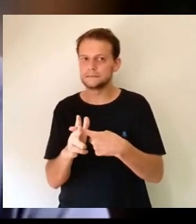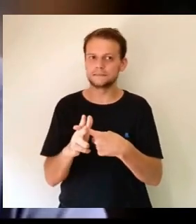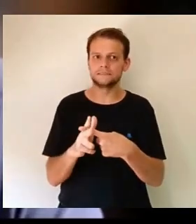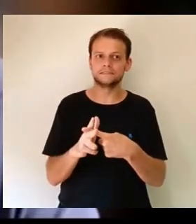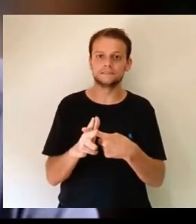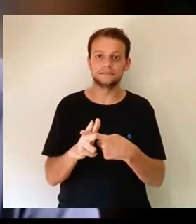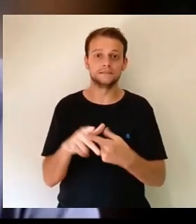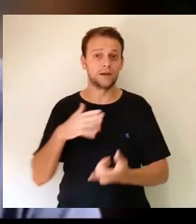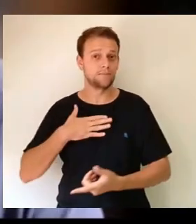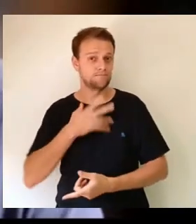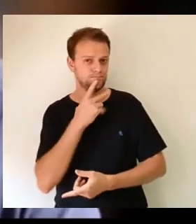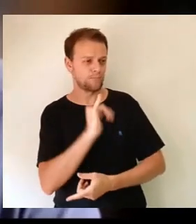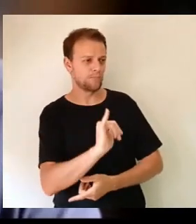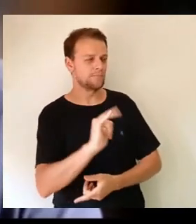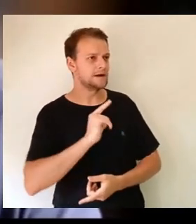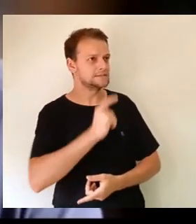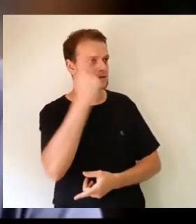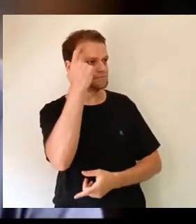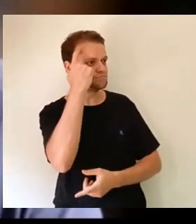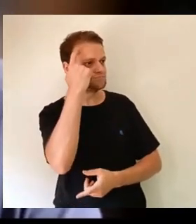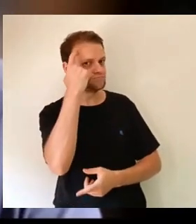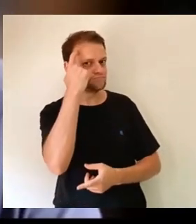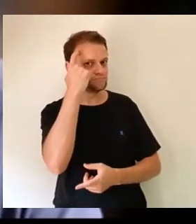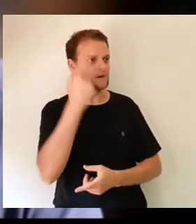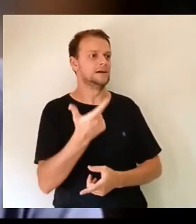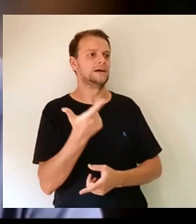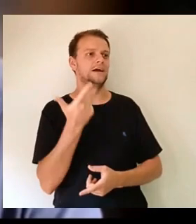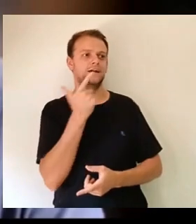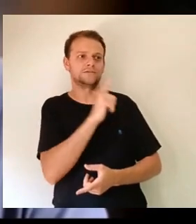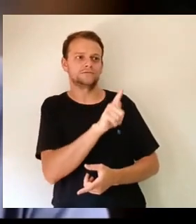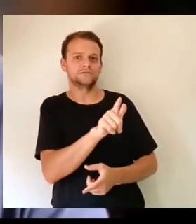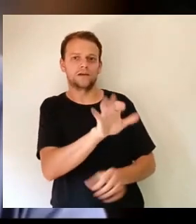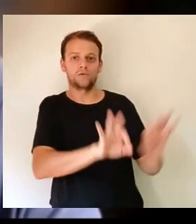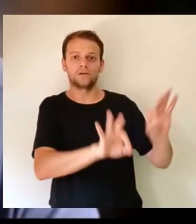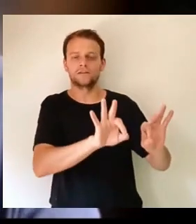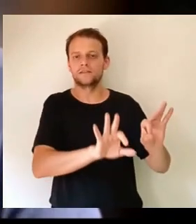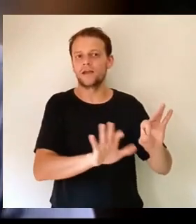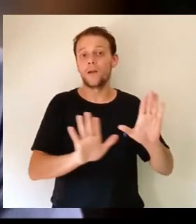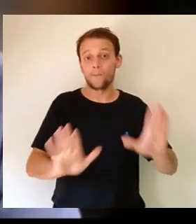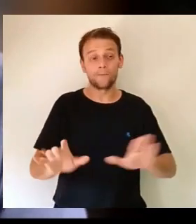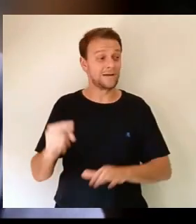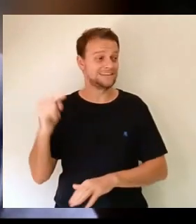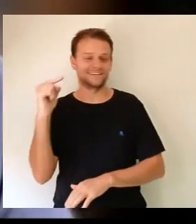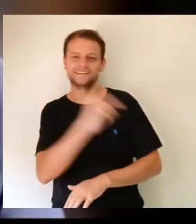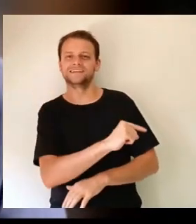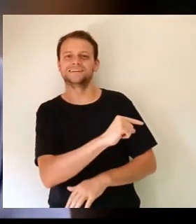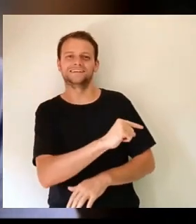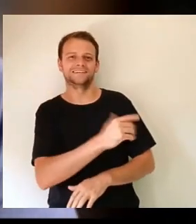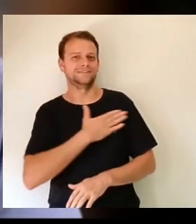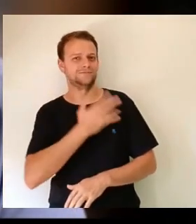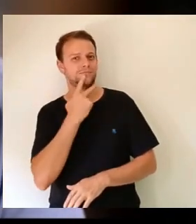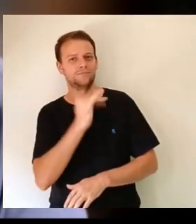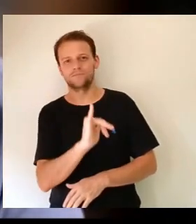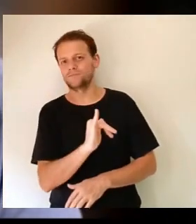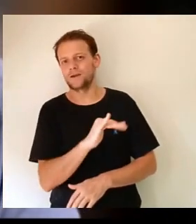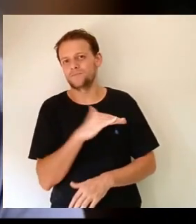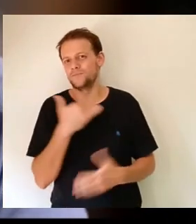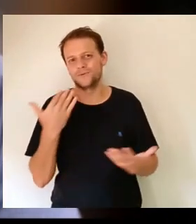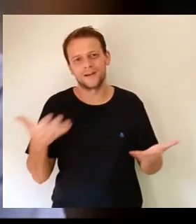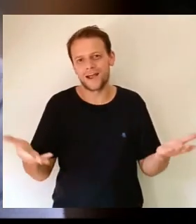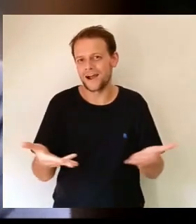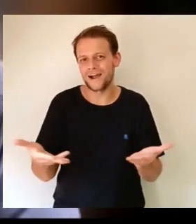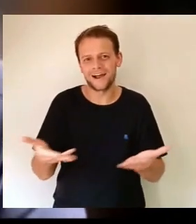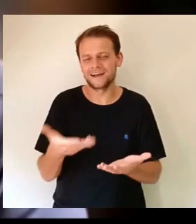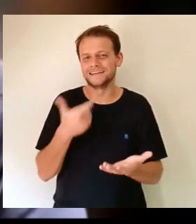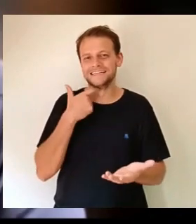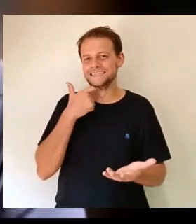Ele tinha um fichário meio na cabeça dele, que ele conseguia achar as coisas, mas assim, ele conseguia, né? Então, a gente, quando olha assim, acho que vai ter